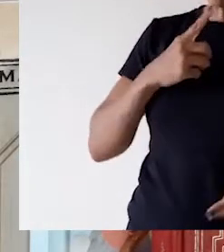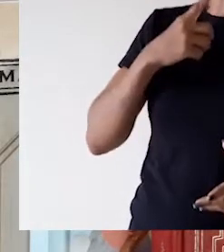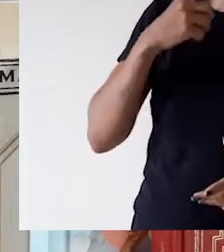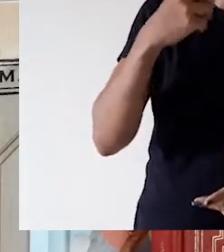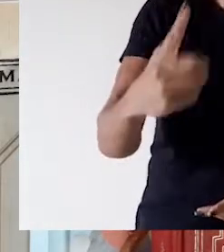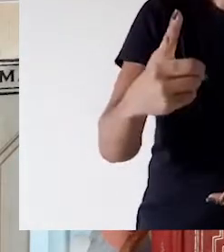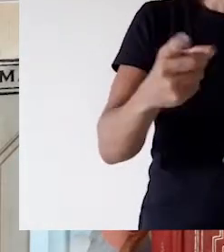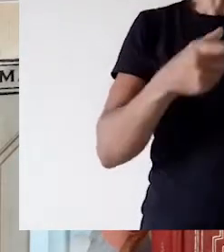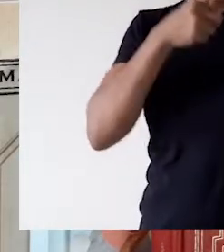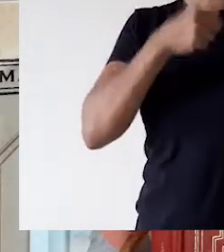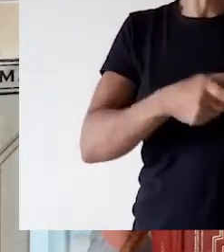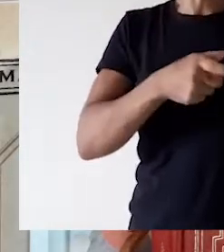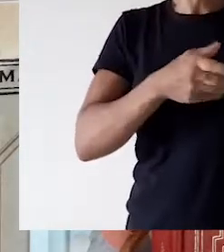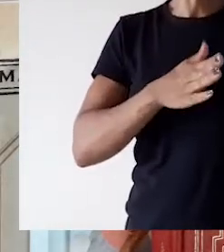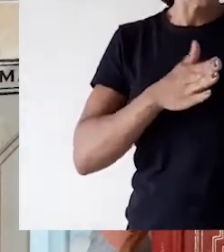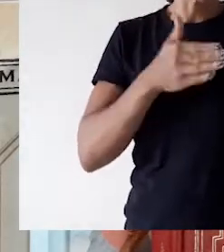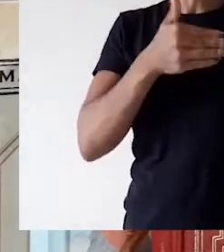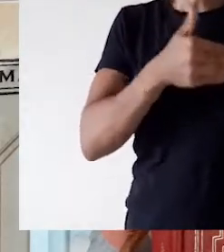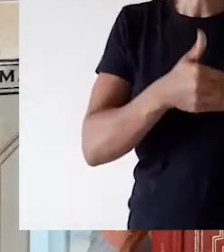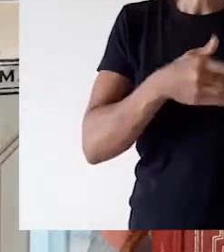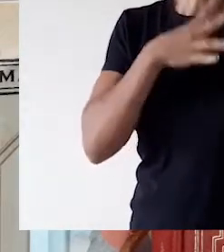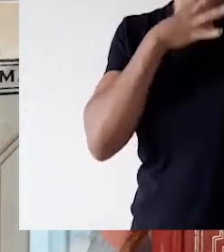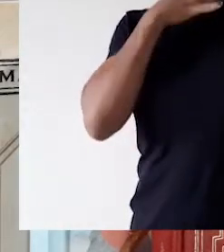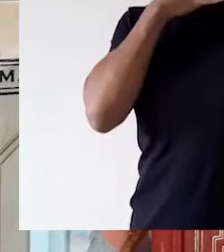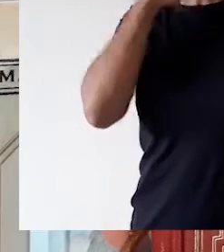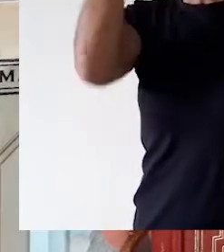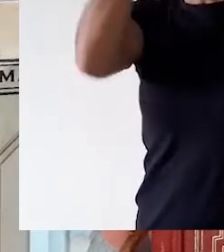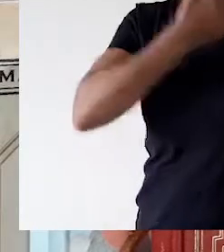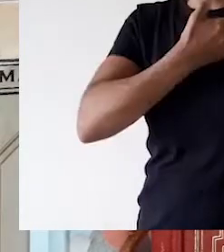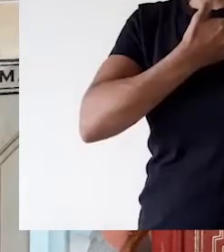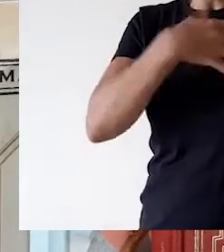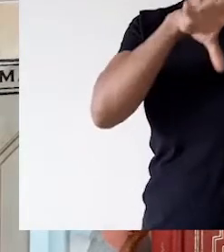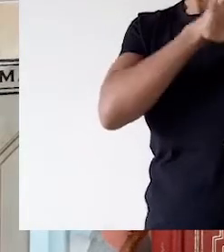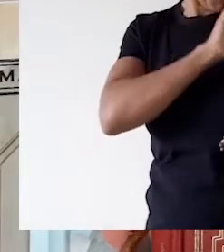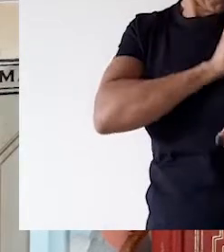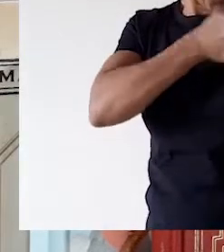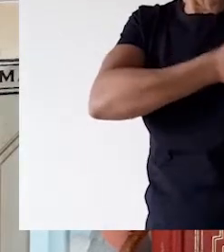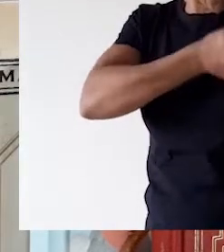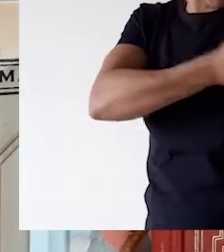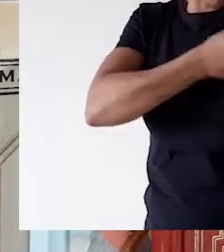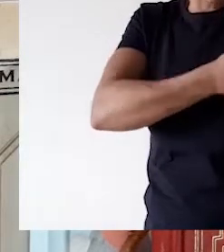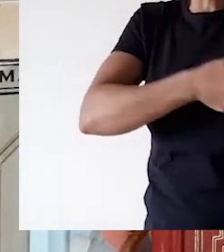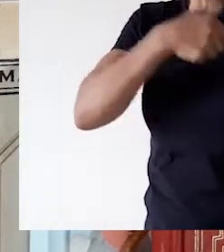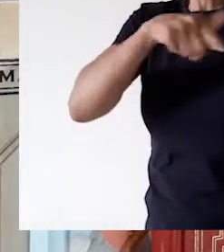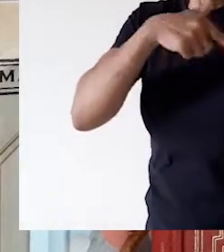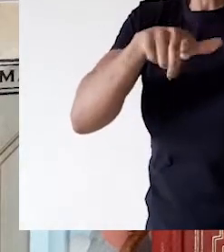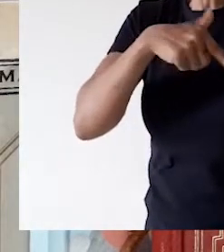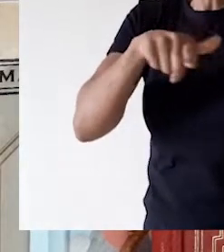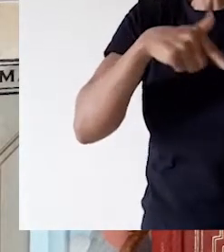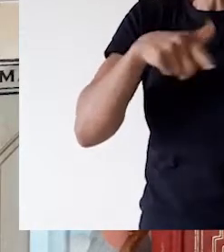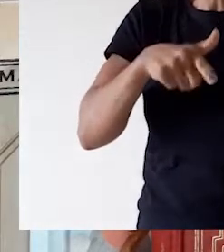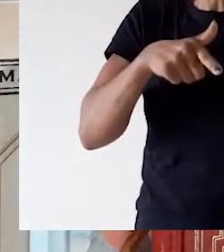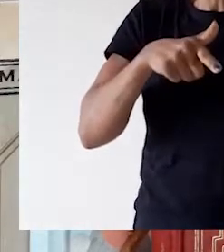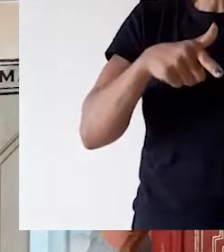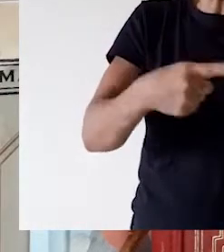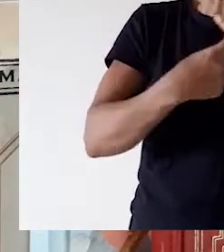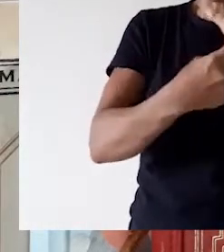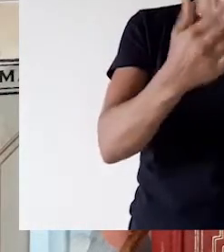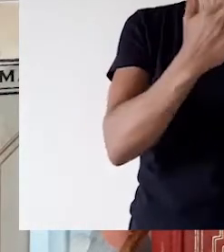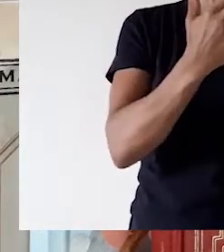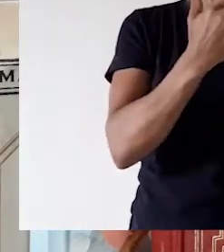suas batalhas para conquistar o seu lugar de admiração e respeito, cujo amor e dedicação pelo que faz deve ser